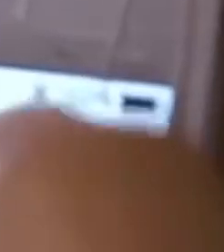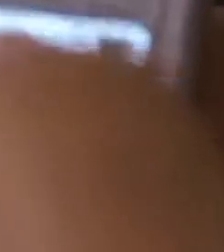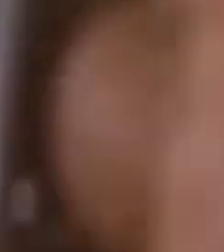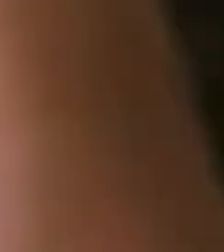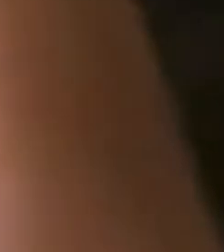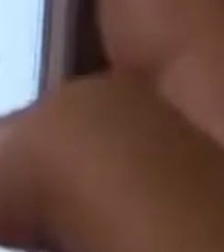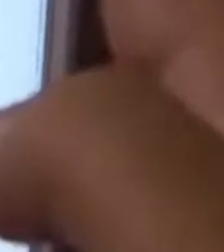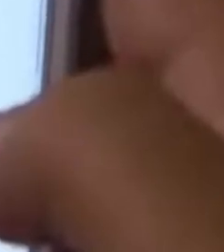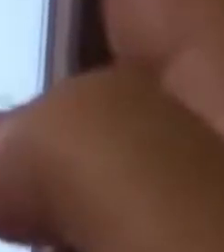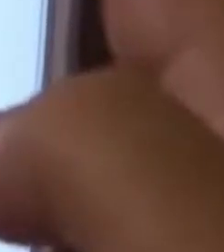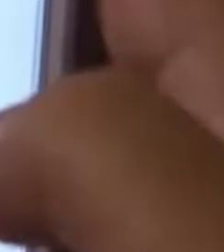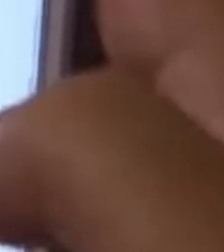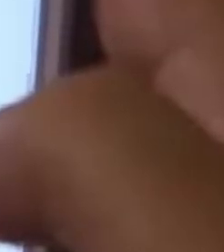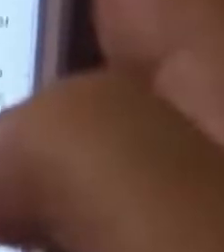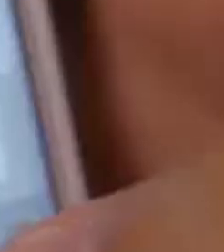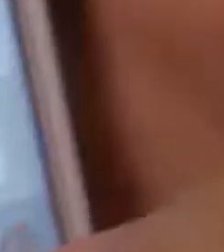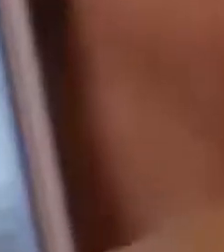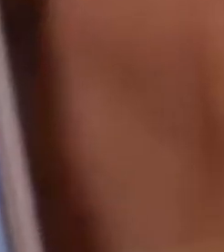Damn.